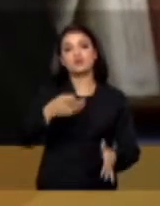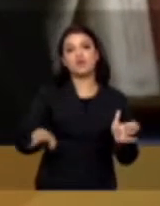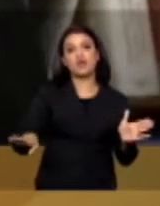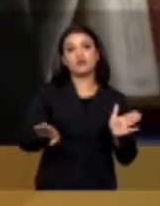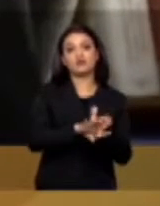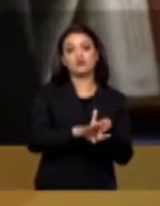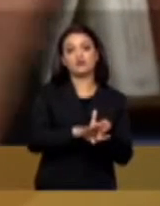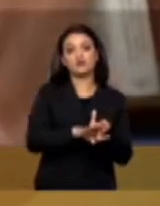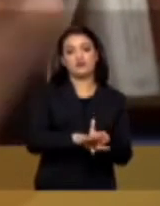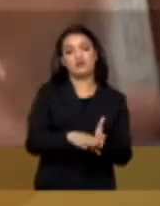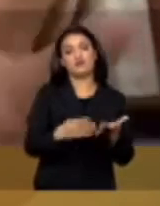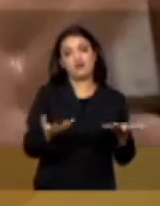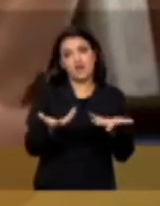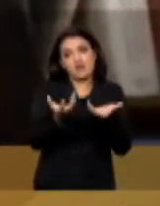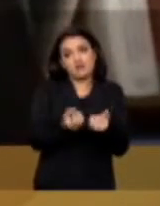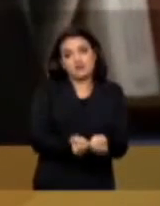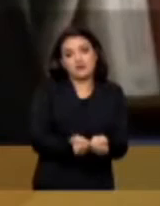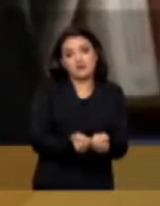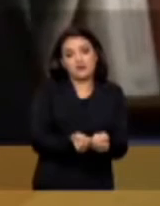viesse